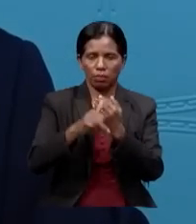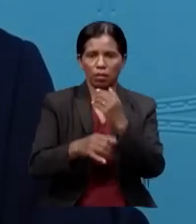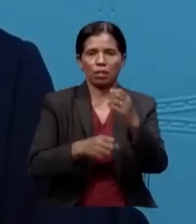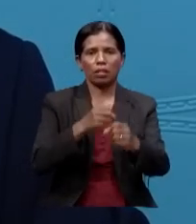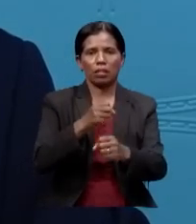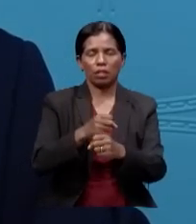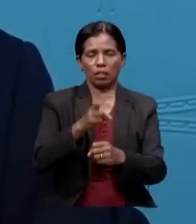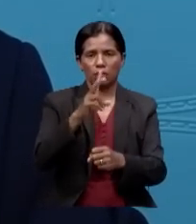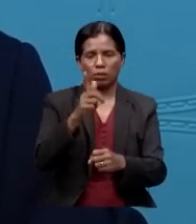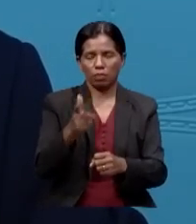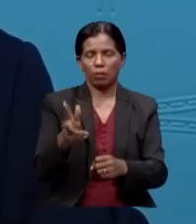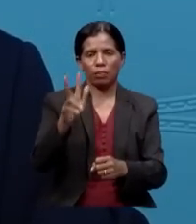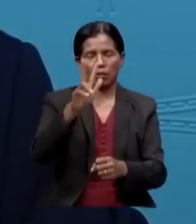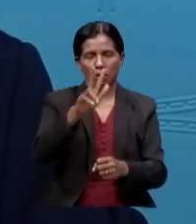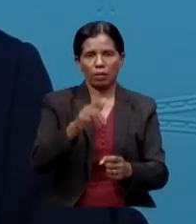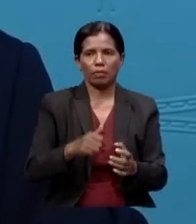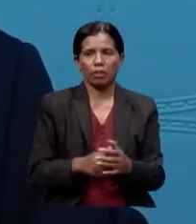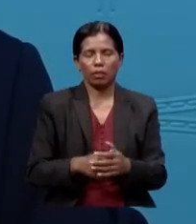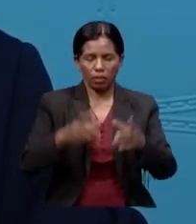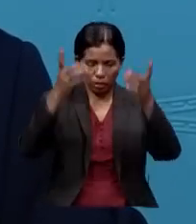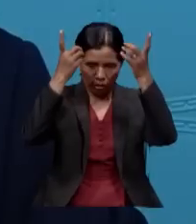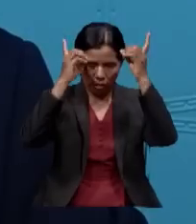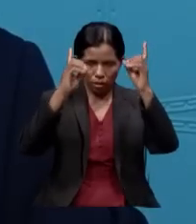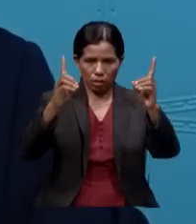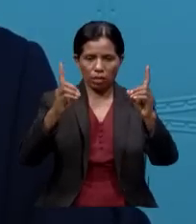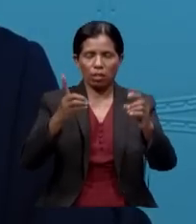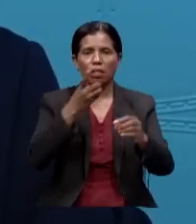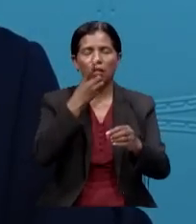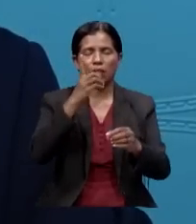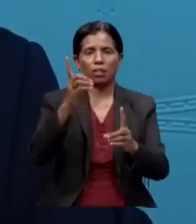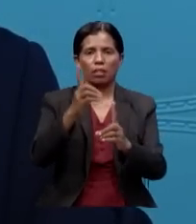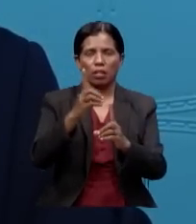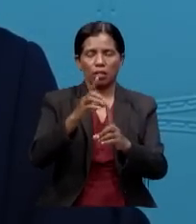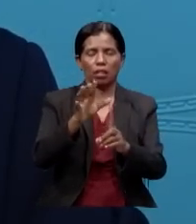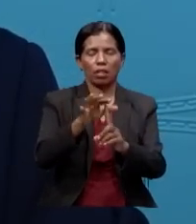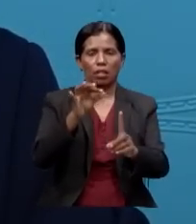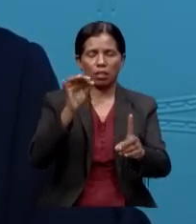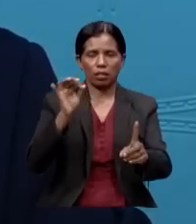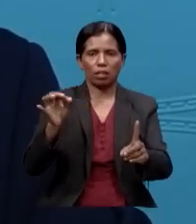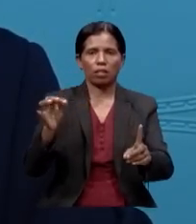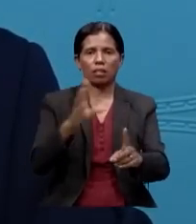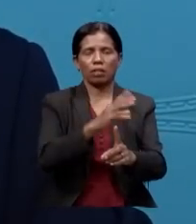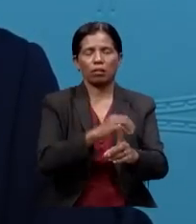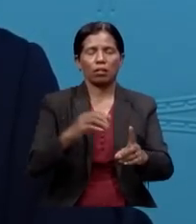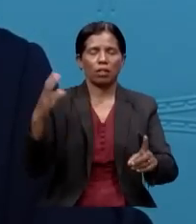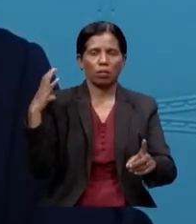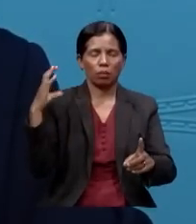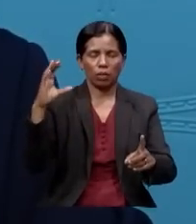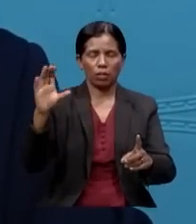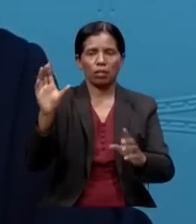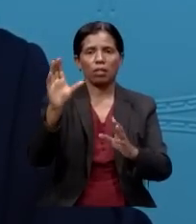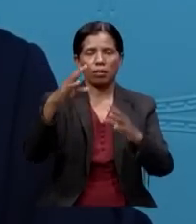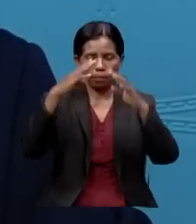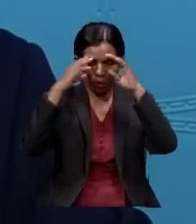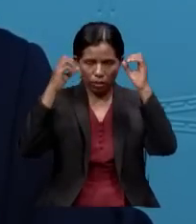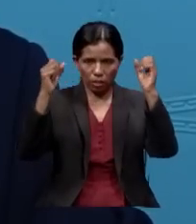Rion Rua, Ronaldo Recintolo. Decisão a decreta data eleição, mono ba competência constitucional para o presidente